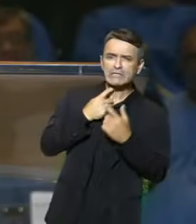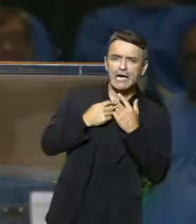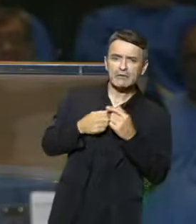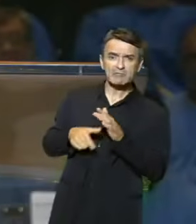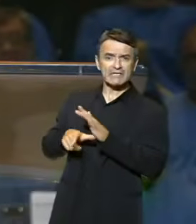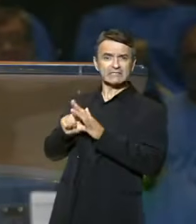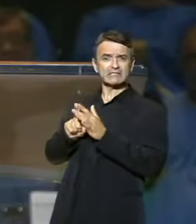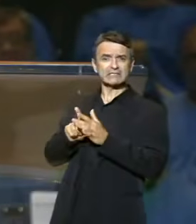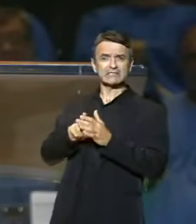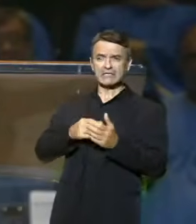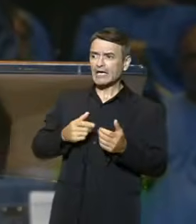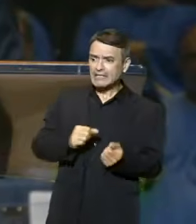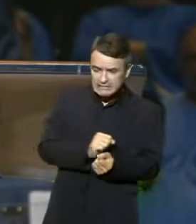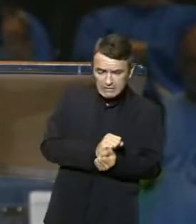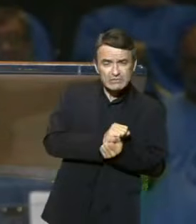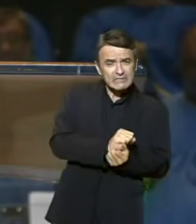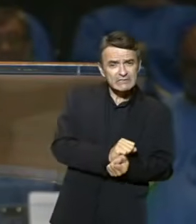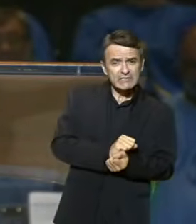escravidão,